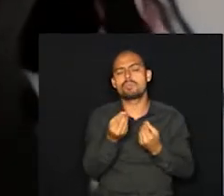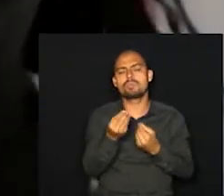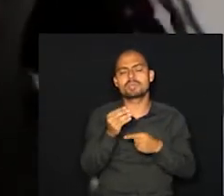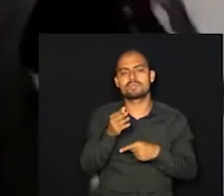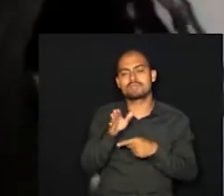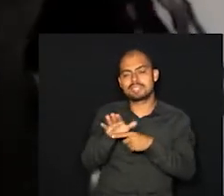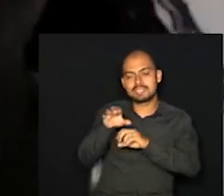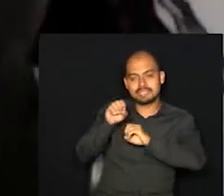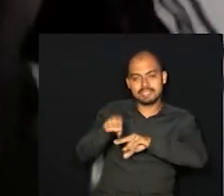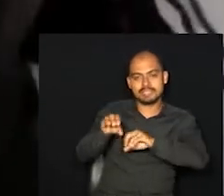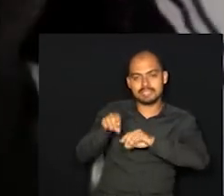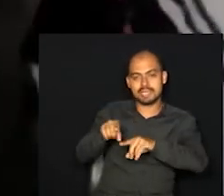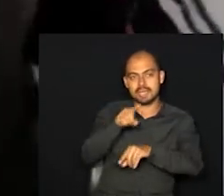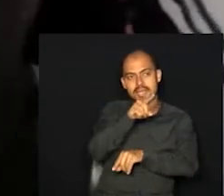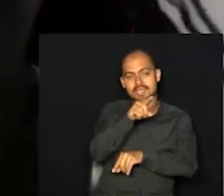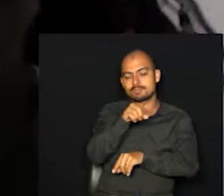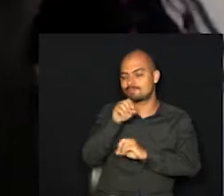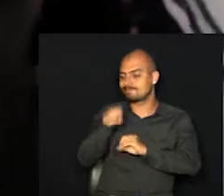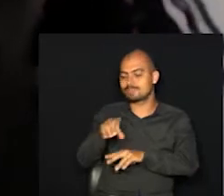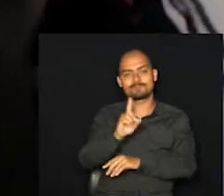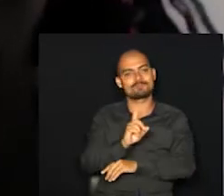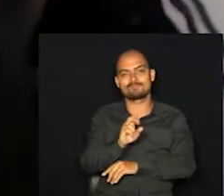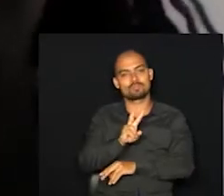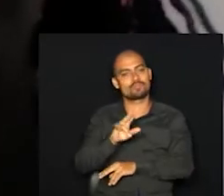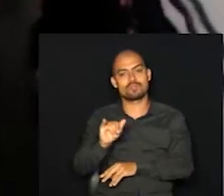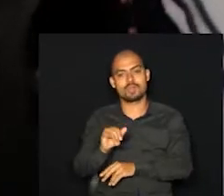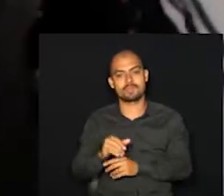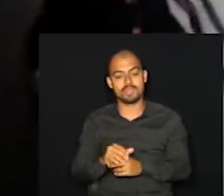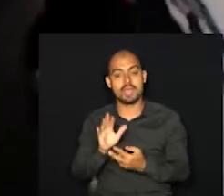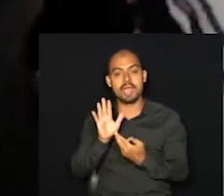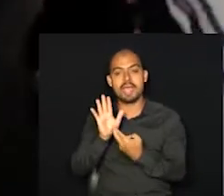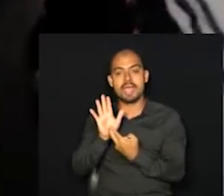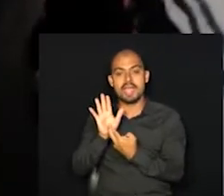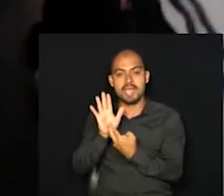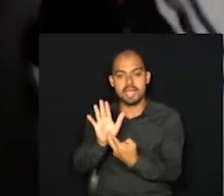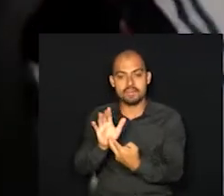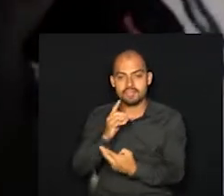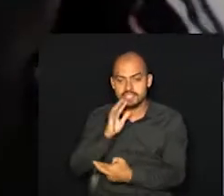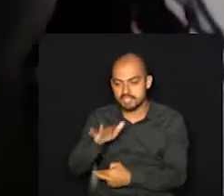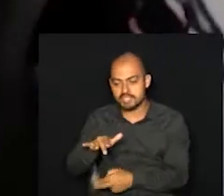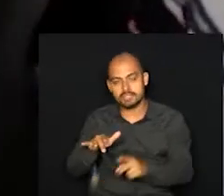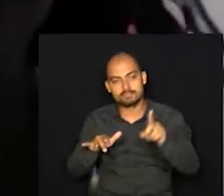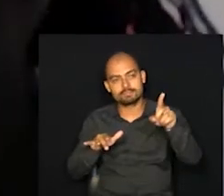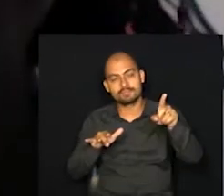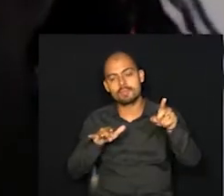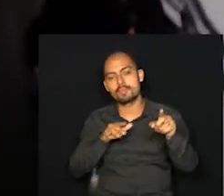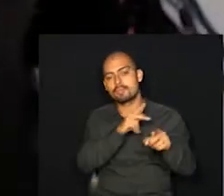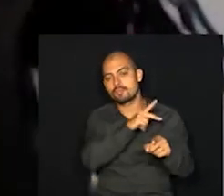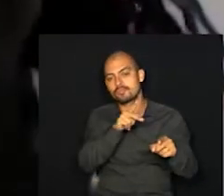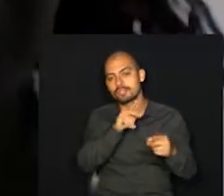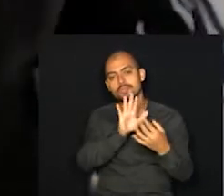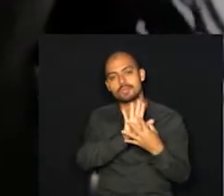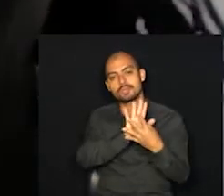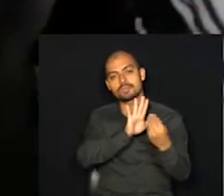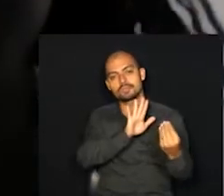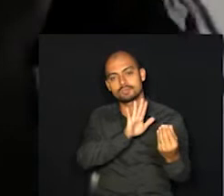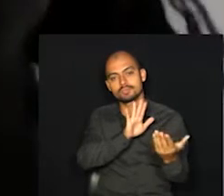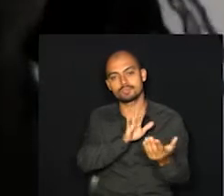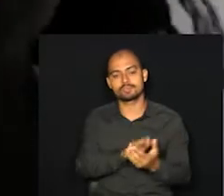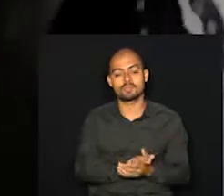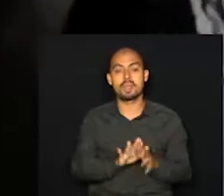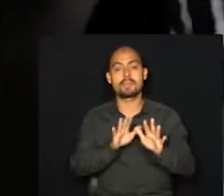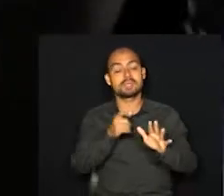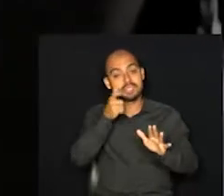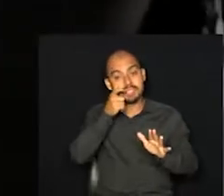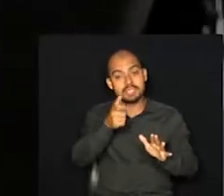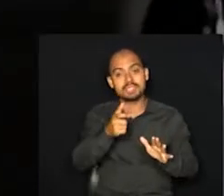Ela não vai. A única referência que essa criança tem é essa professora. Mas não seria muito mais interessante que essa professora e as